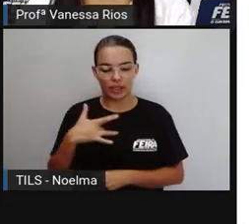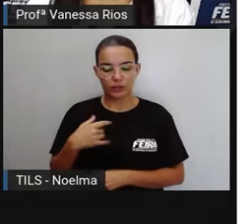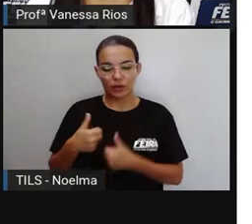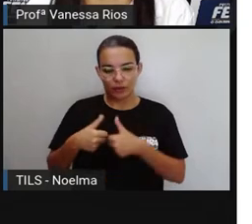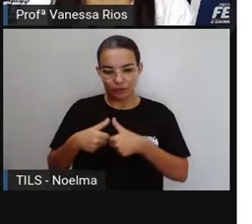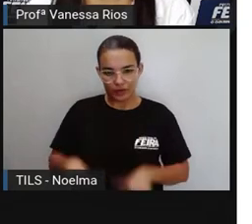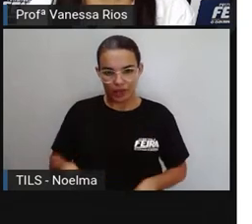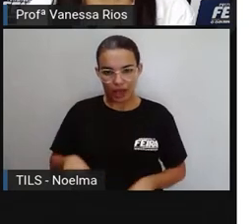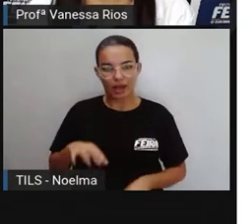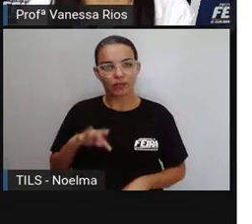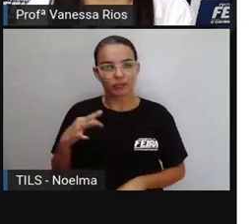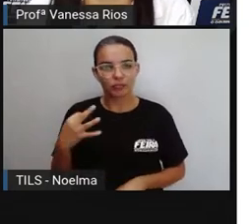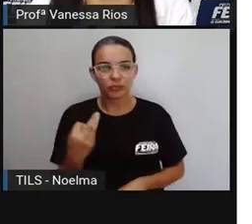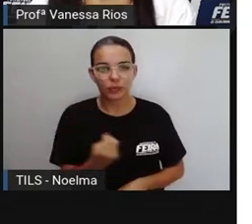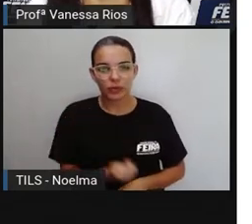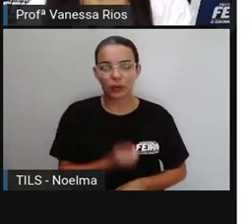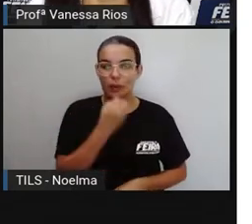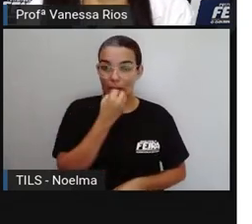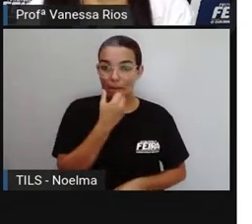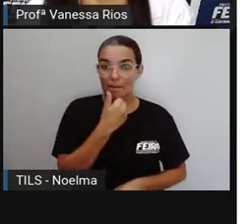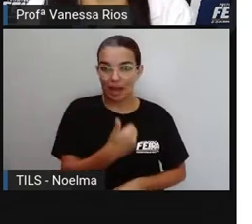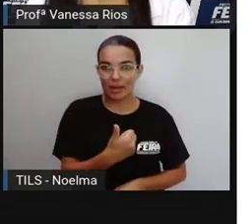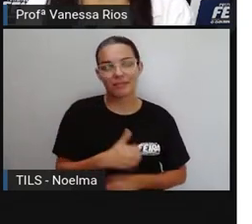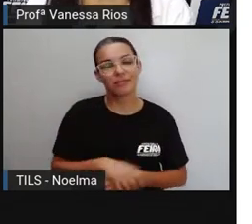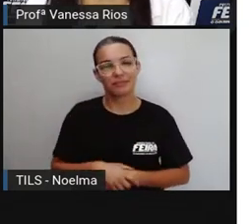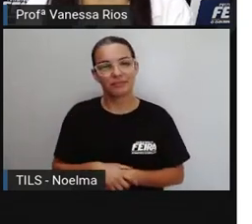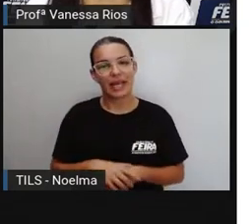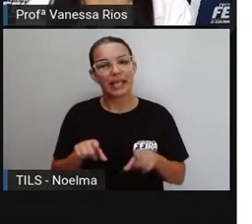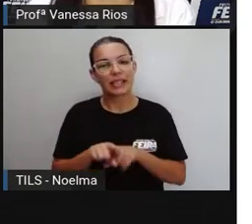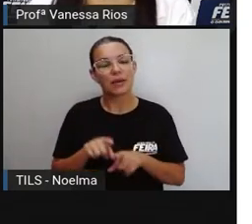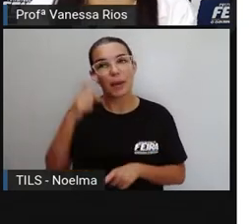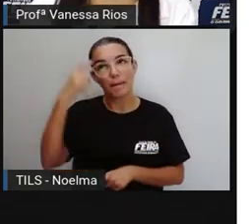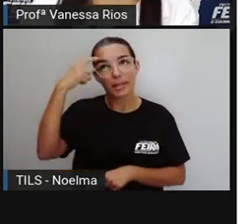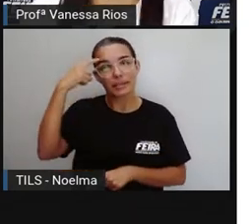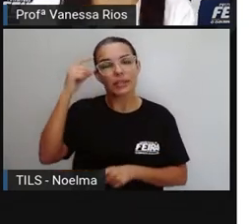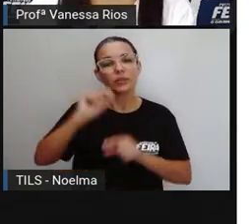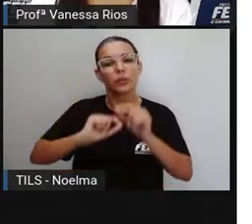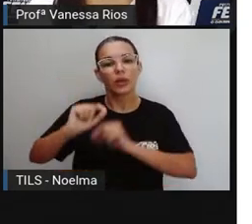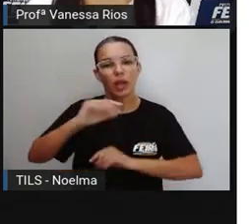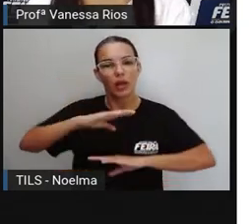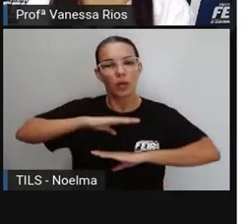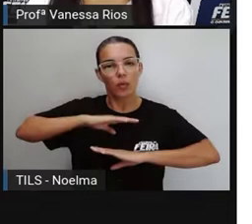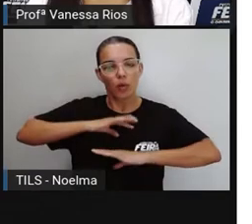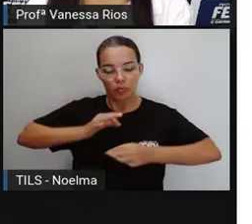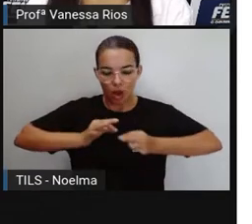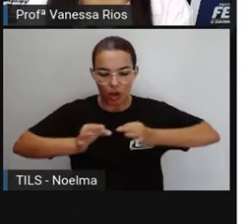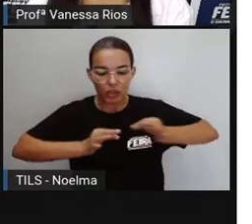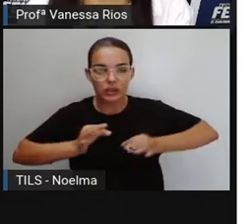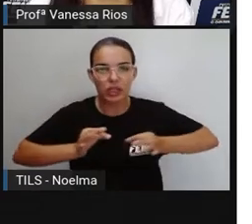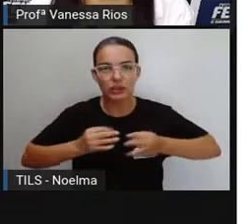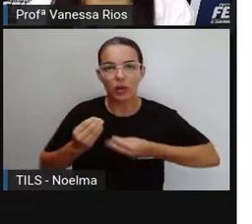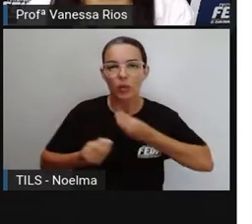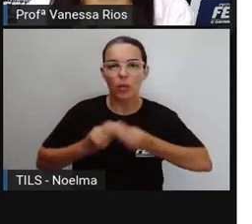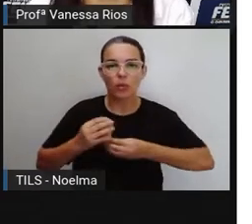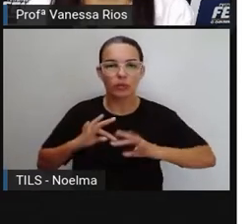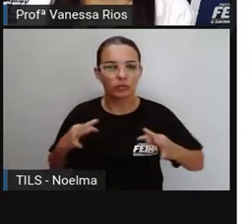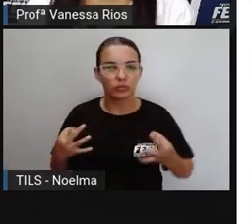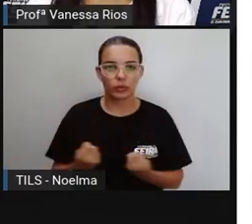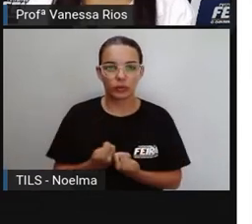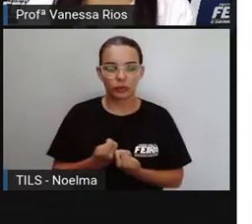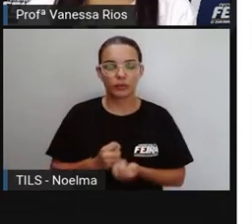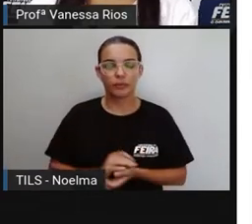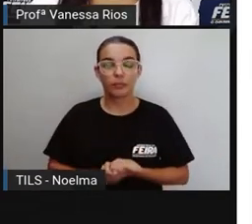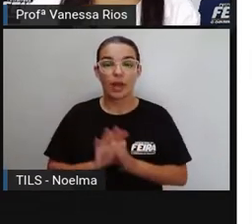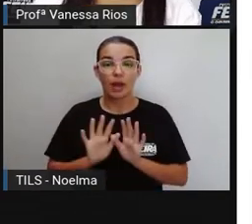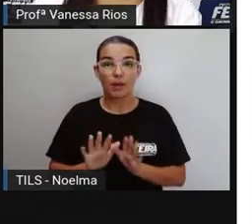de forma completa, de forma dinâmica, pensando no funcionamento e na organização do nosso corpo como um todo.